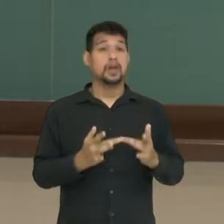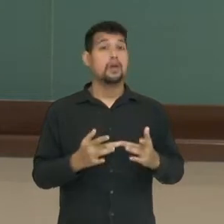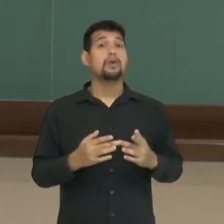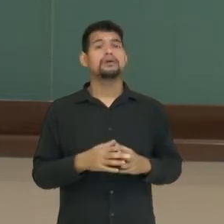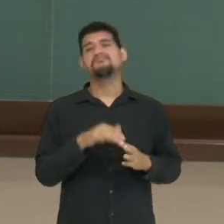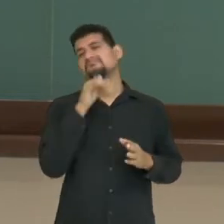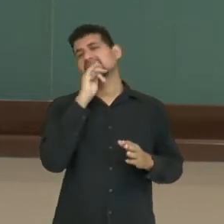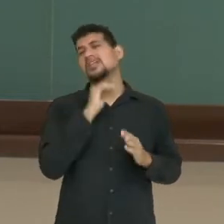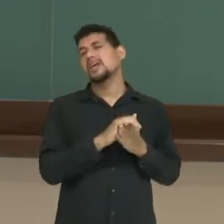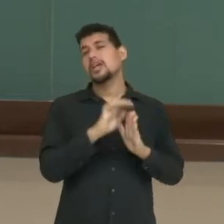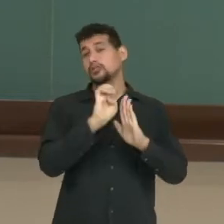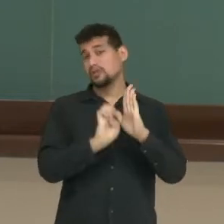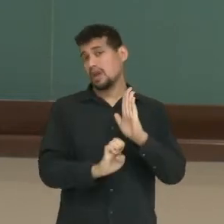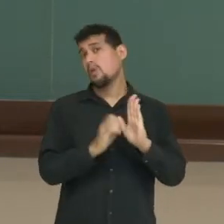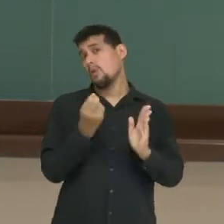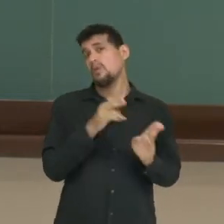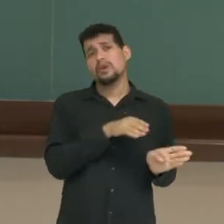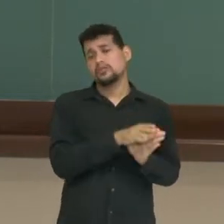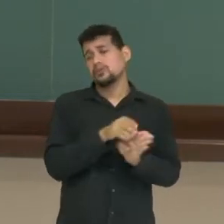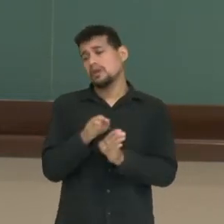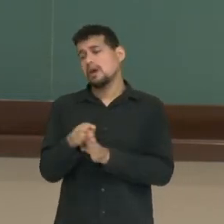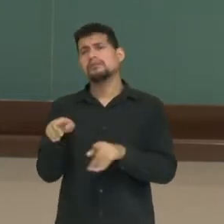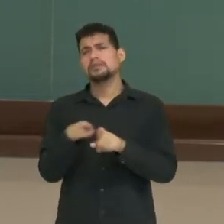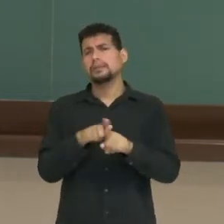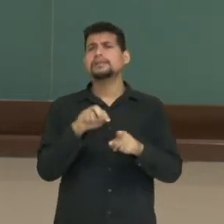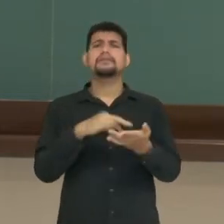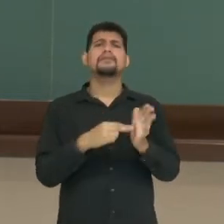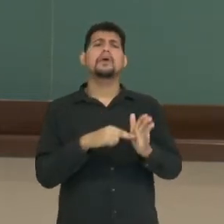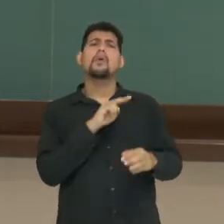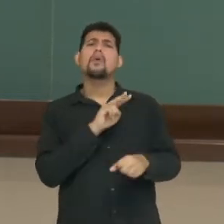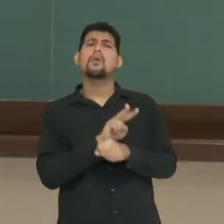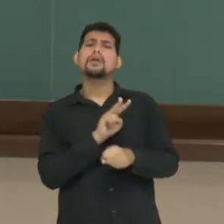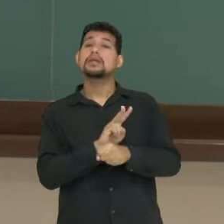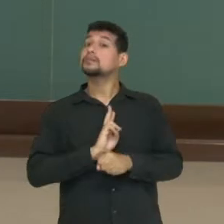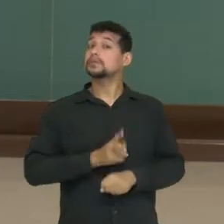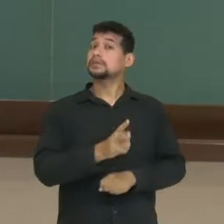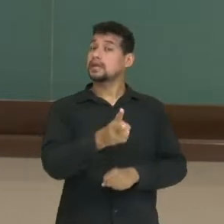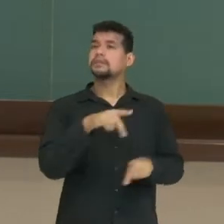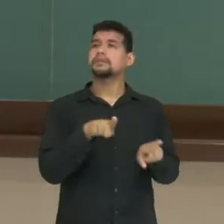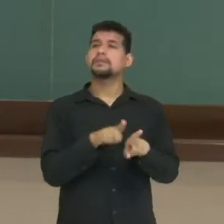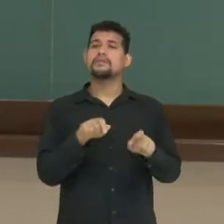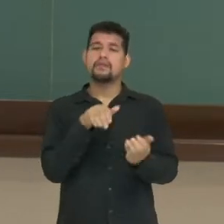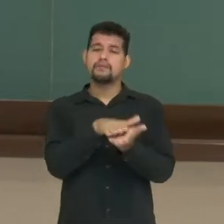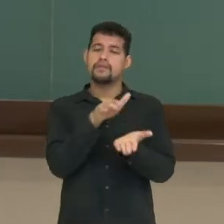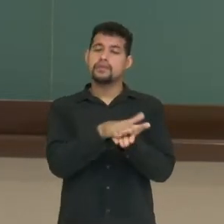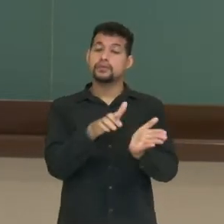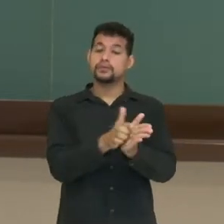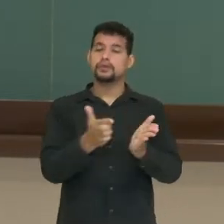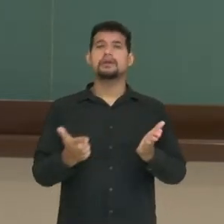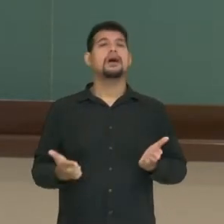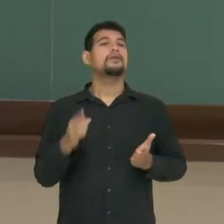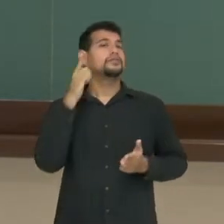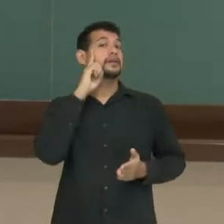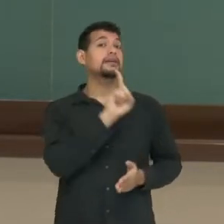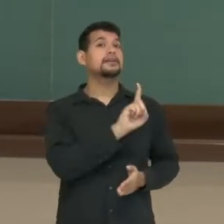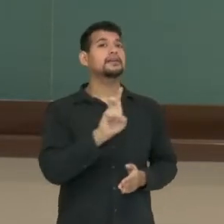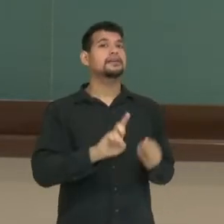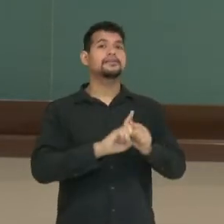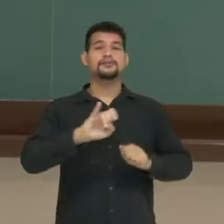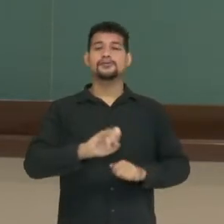editorial intitulado Cuidemo-nos Sempre foi publicado no jornal O Popular em 15 de julho